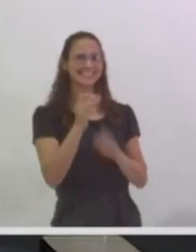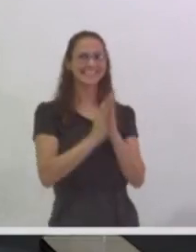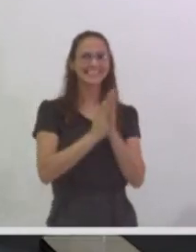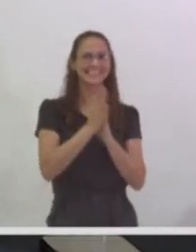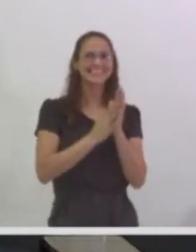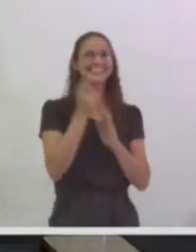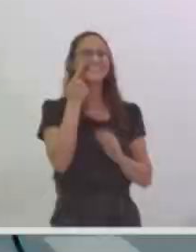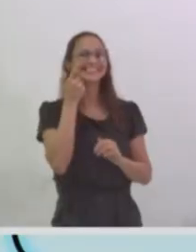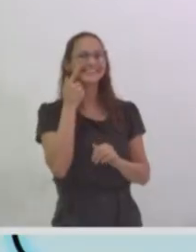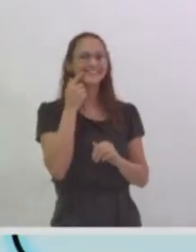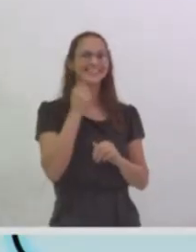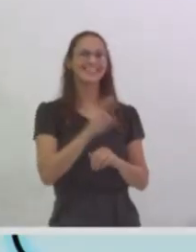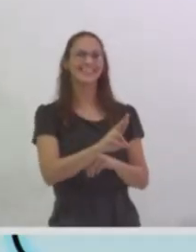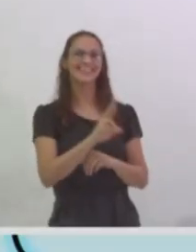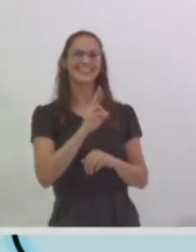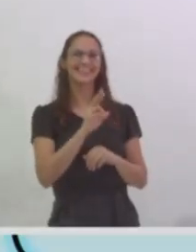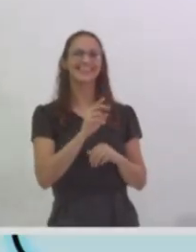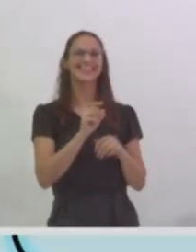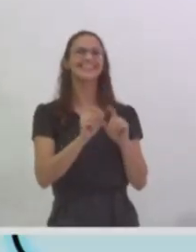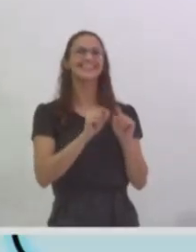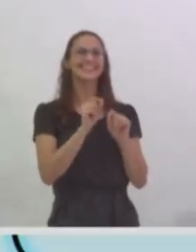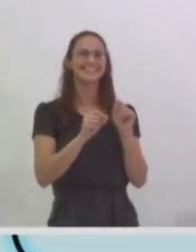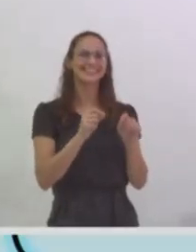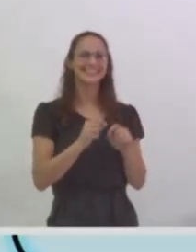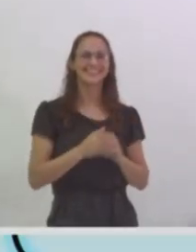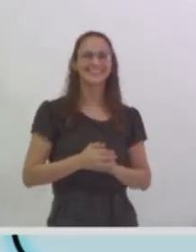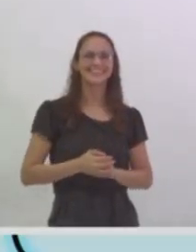ver. Tem alguém aqui, vamos ver aqui lá para a tela.